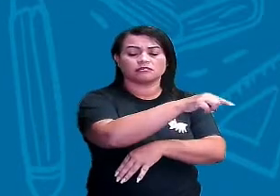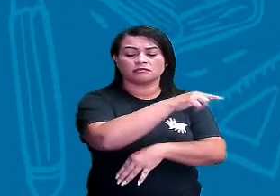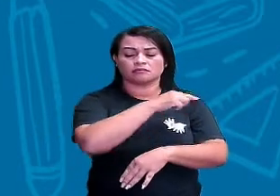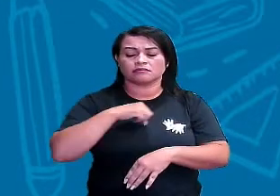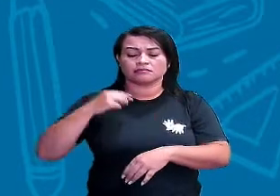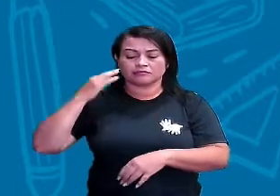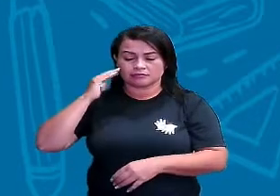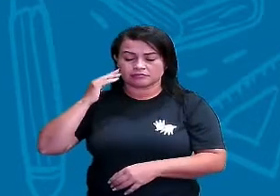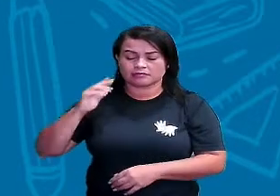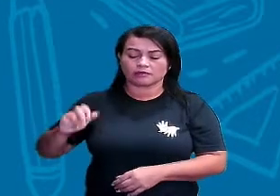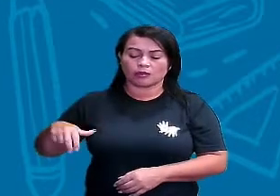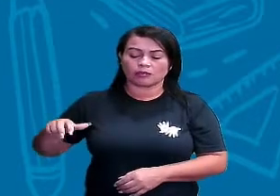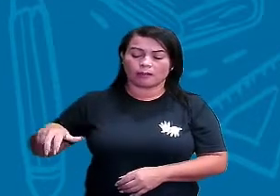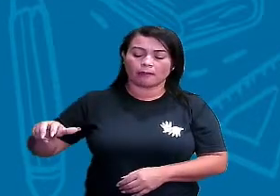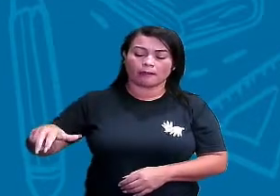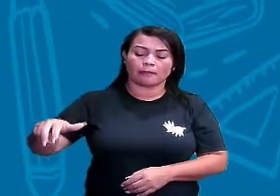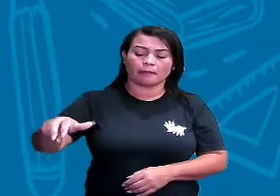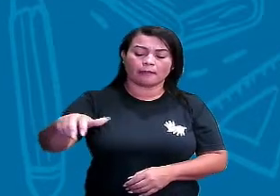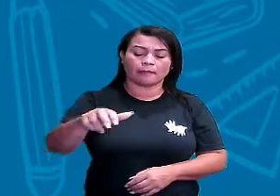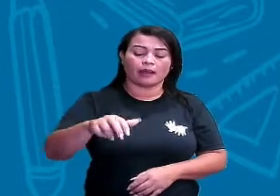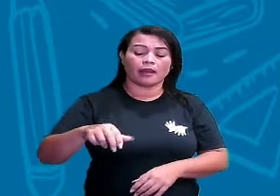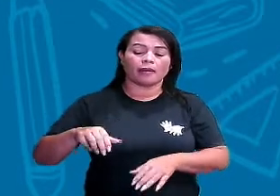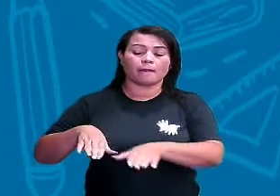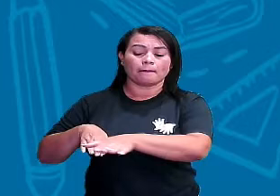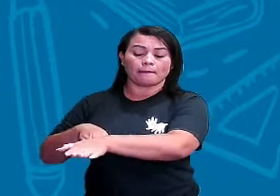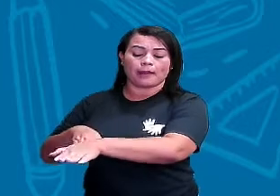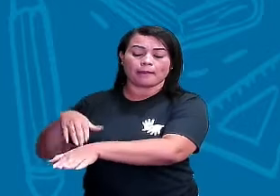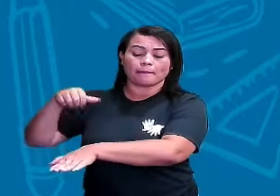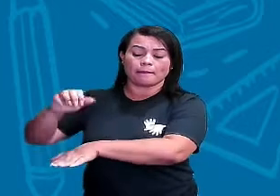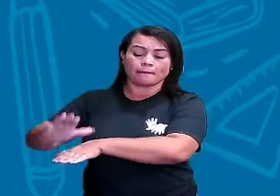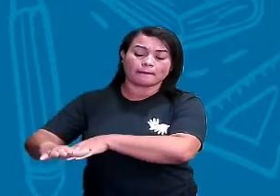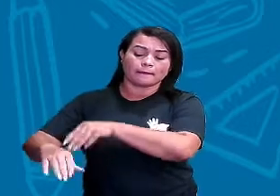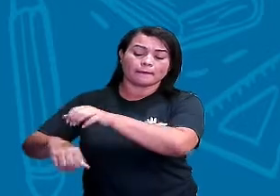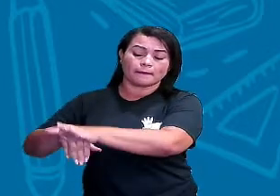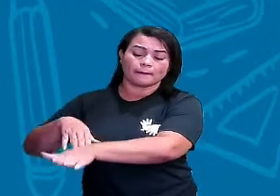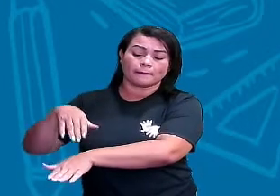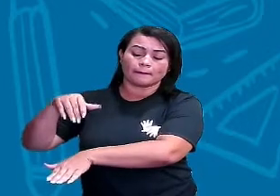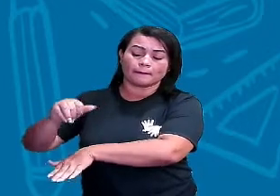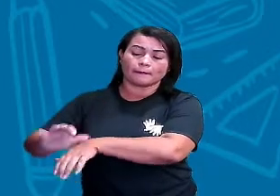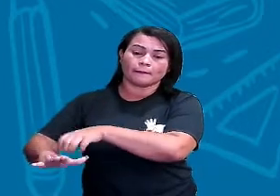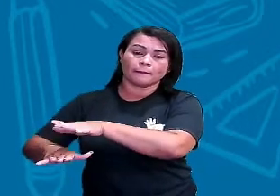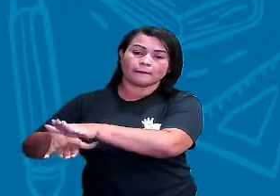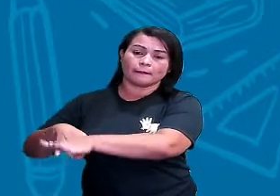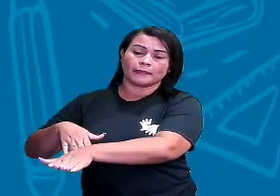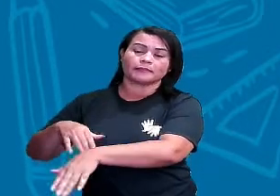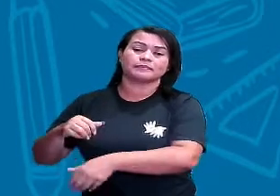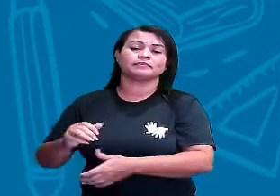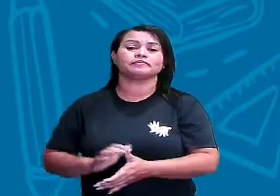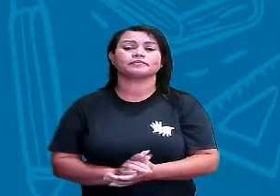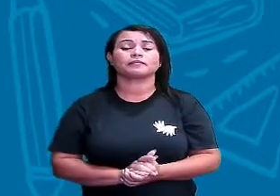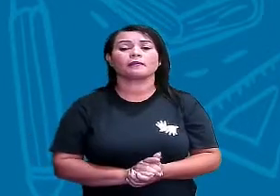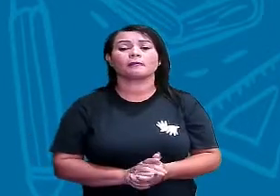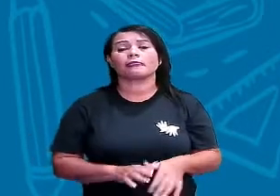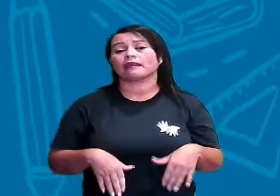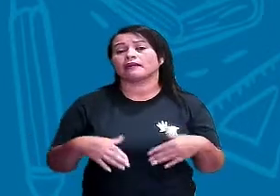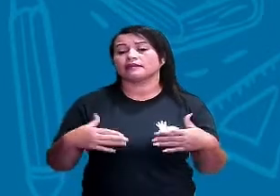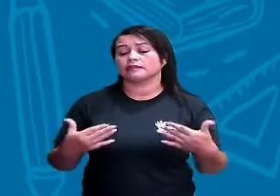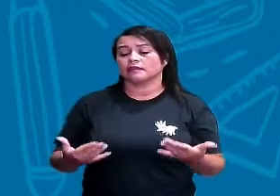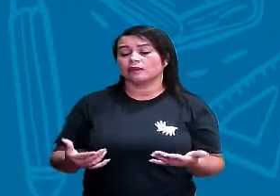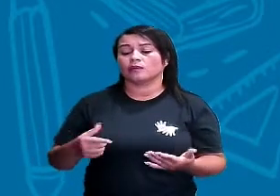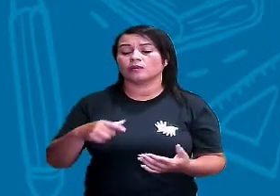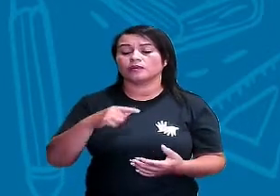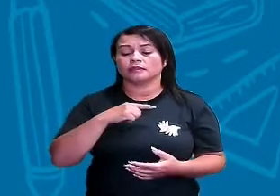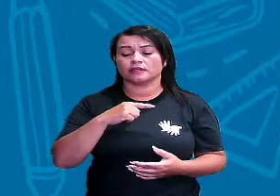dá com as pernas abertas, né? Um pé na frente do outro, dando os passos, tá certo? Então, essas